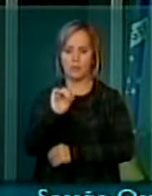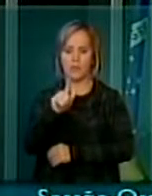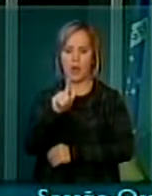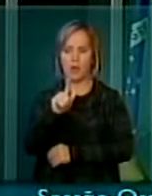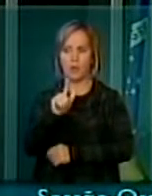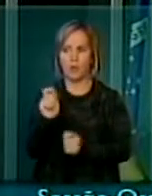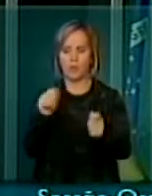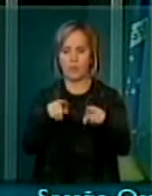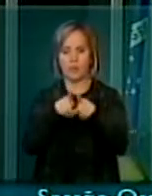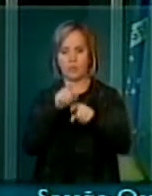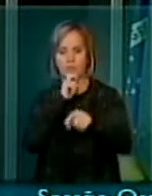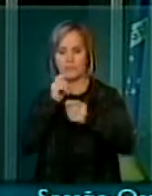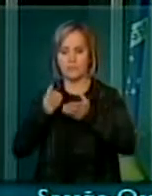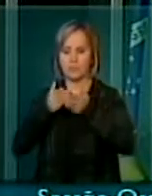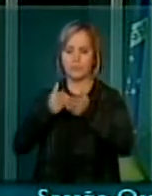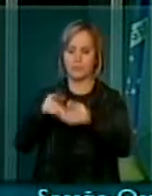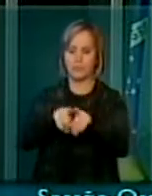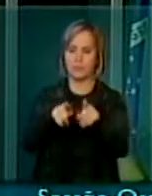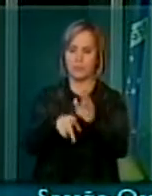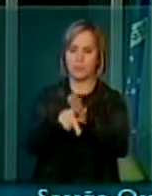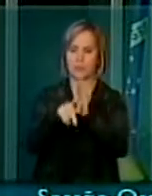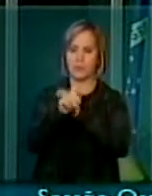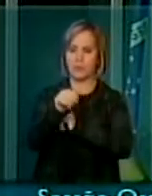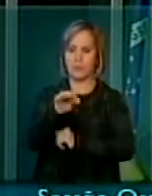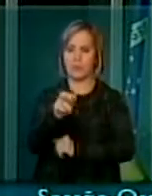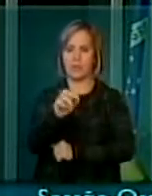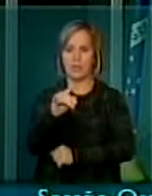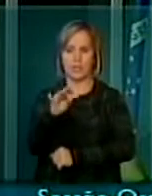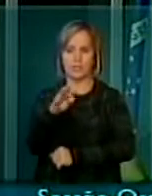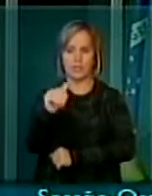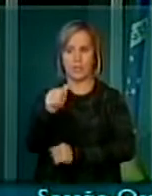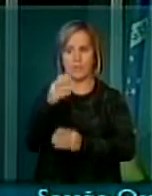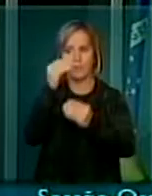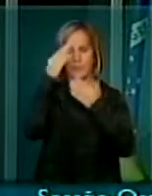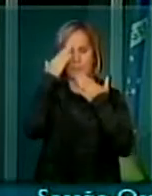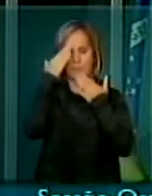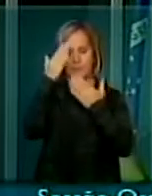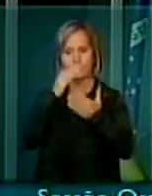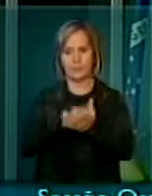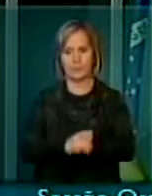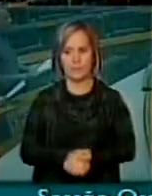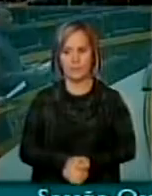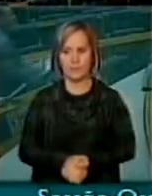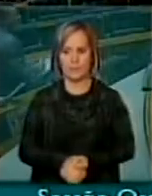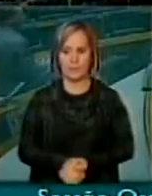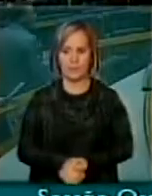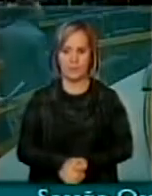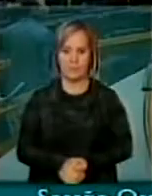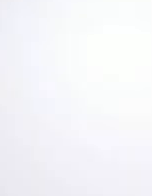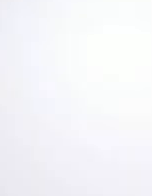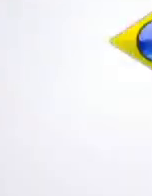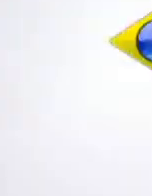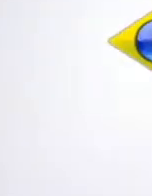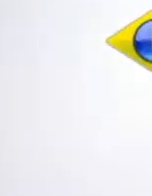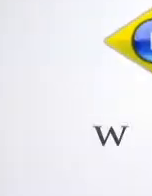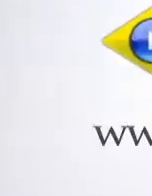gelo marinho ao redor da Antártica. Era isso, presidente. Gostaria que desse ampla divulgação. Muito obrigado.